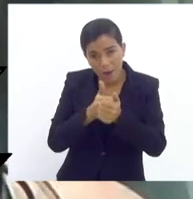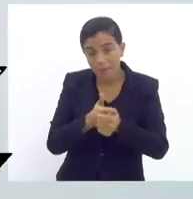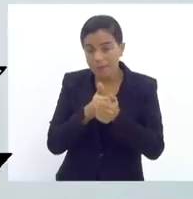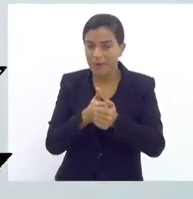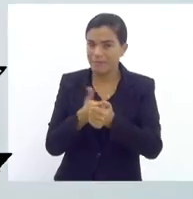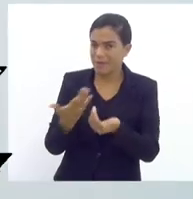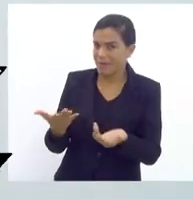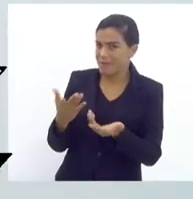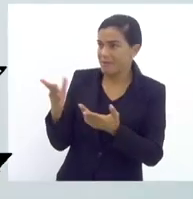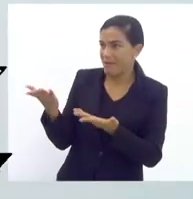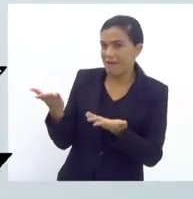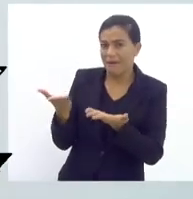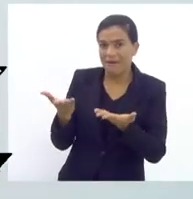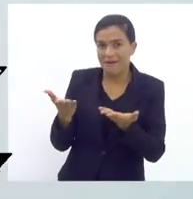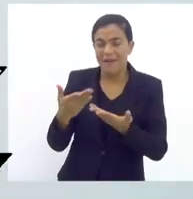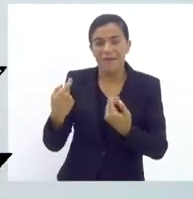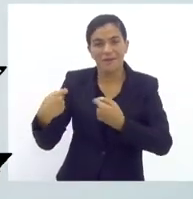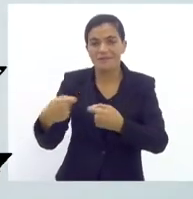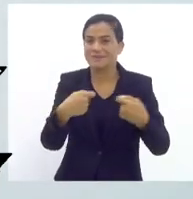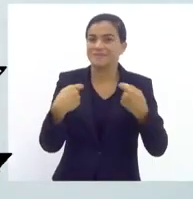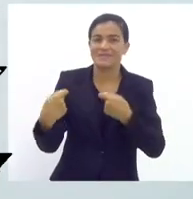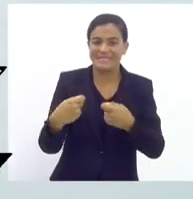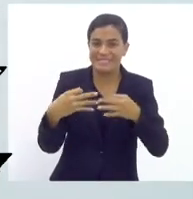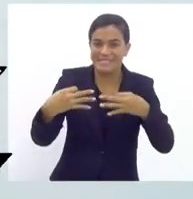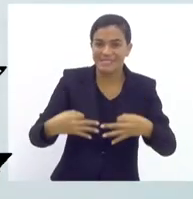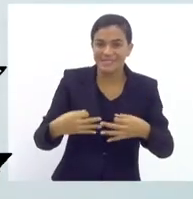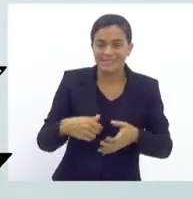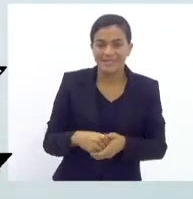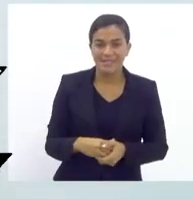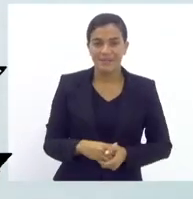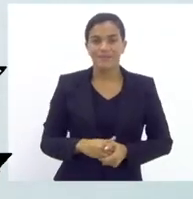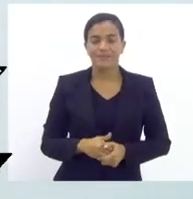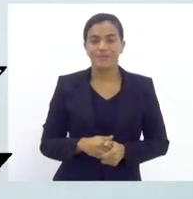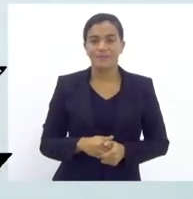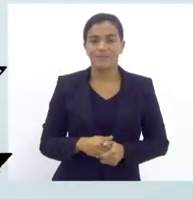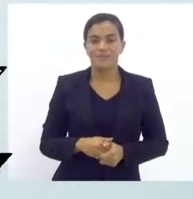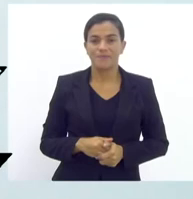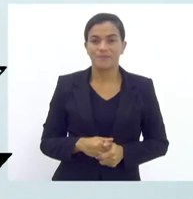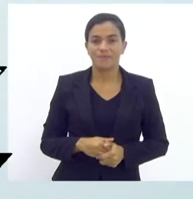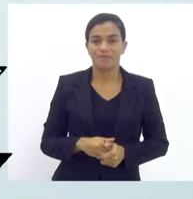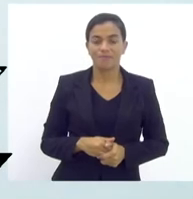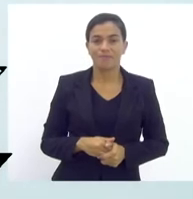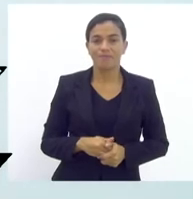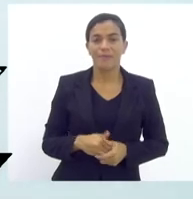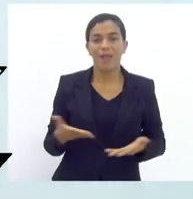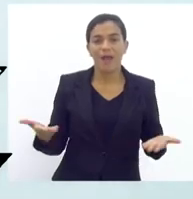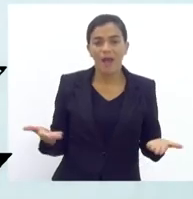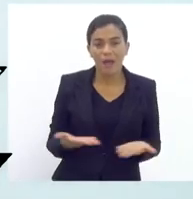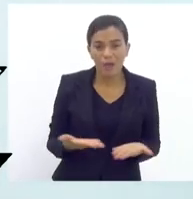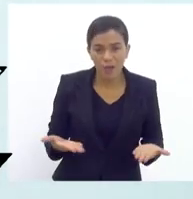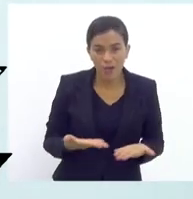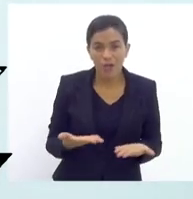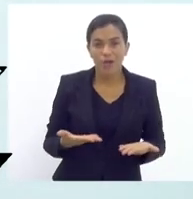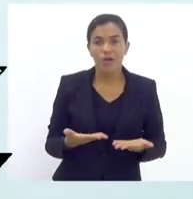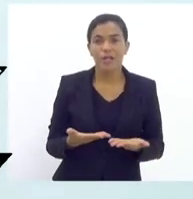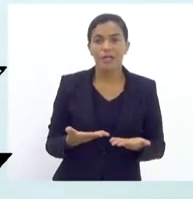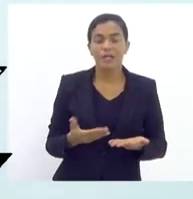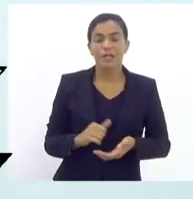é justamente o que a gente precisa Então quero aqui agora